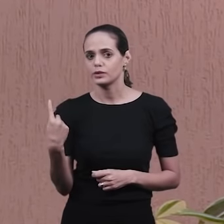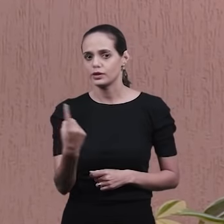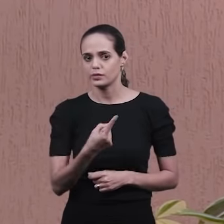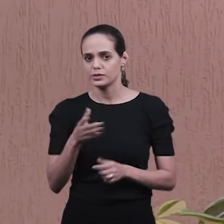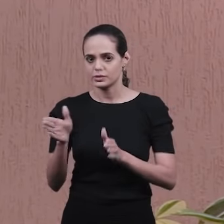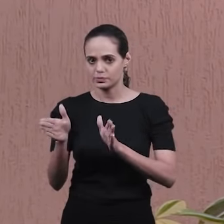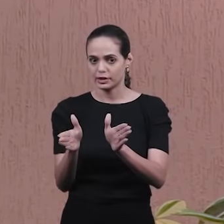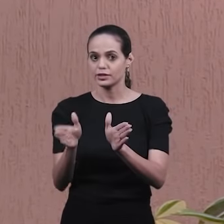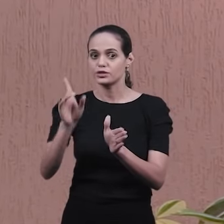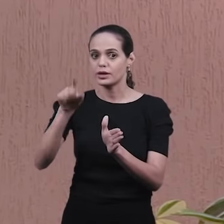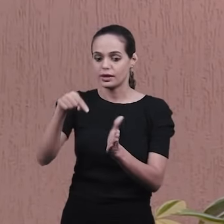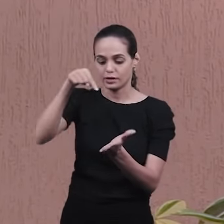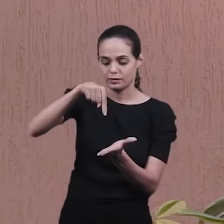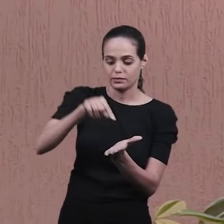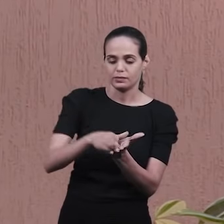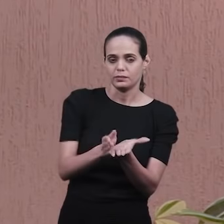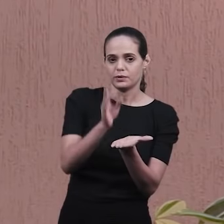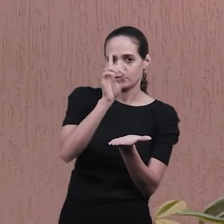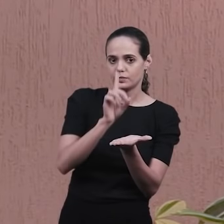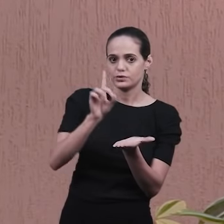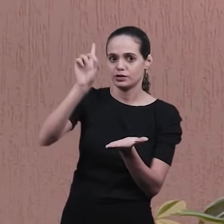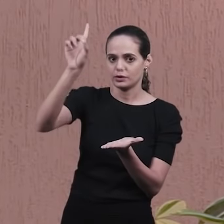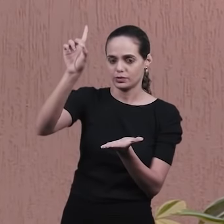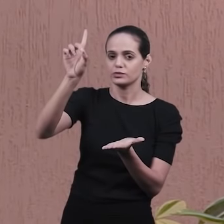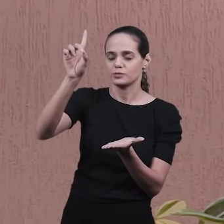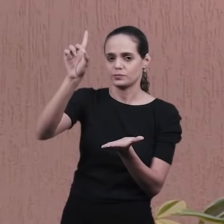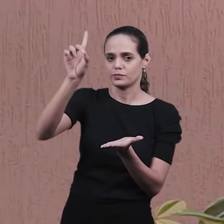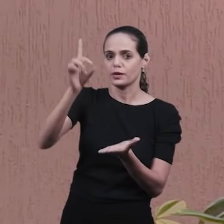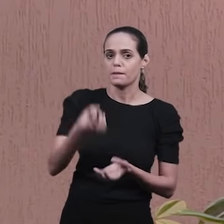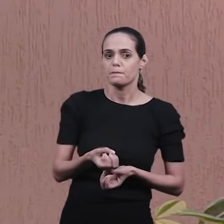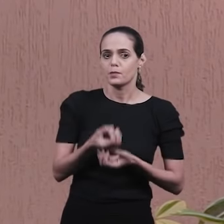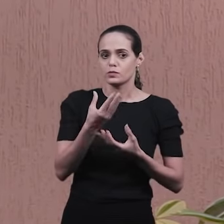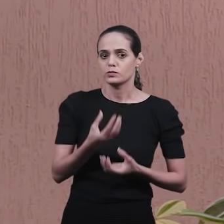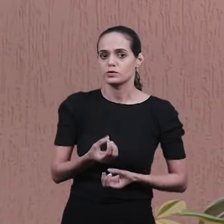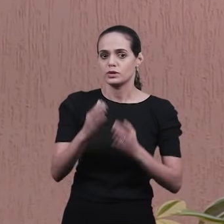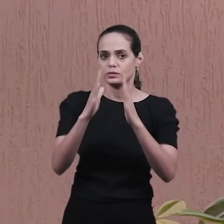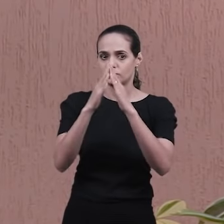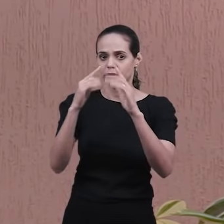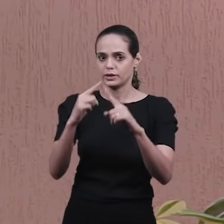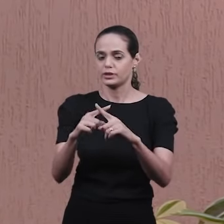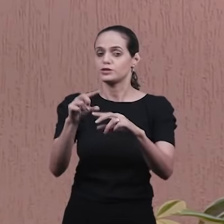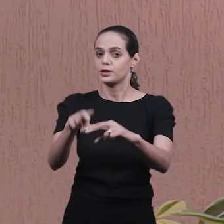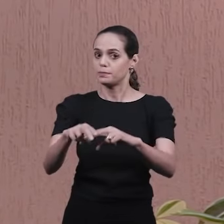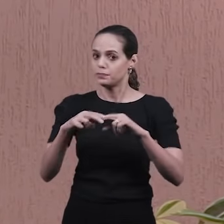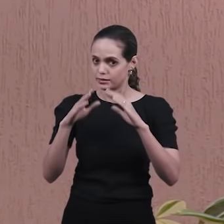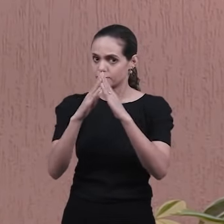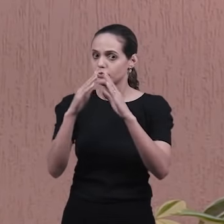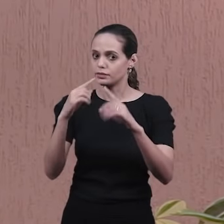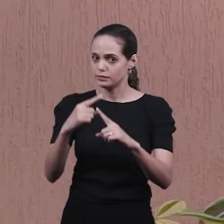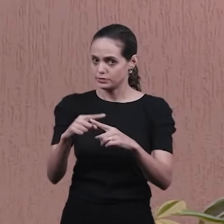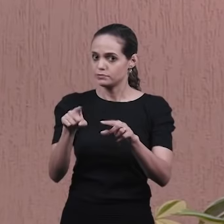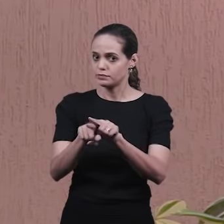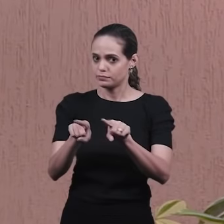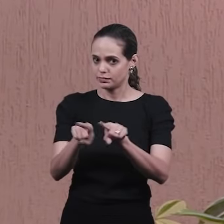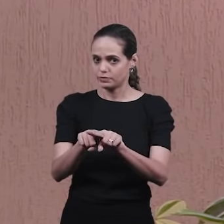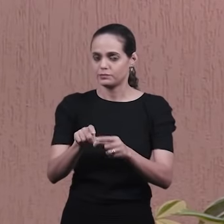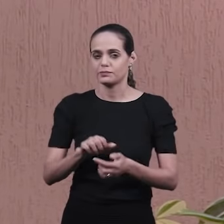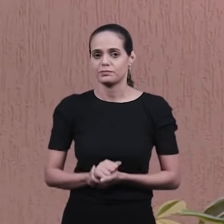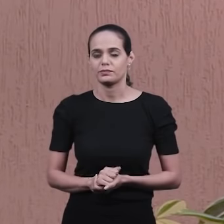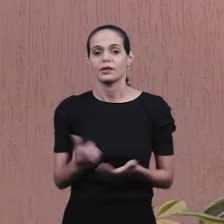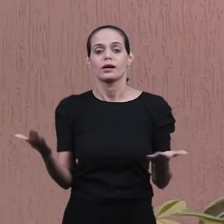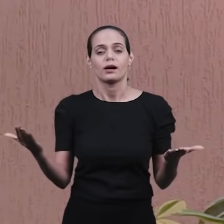a palavra de Deus, aquilo que é produzido pela igreja e na igreja. Então, o nosso público, nós começaremos